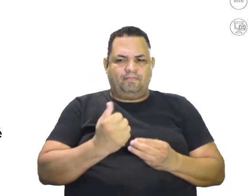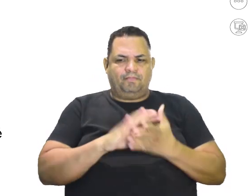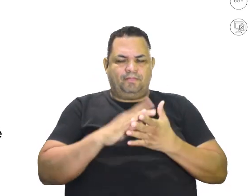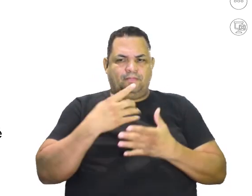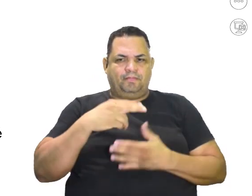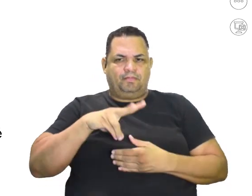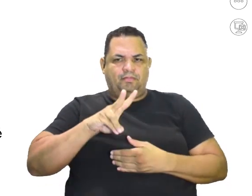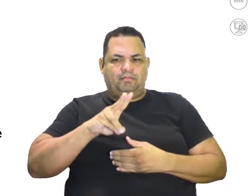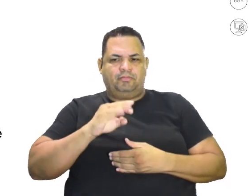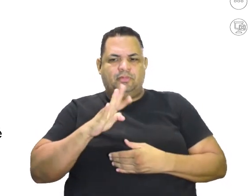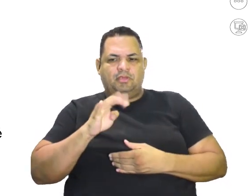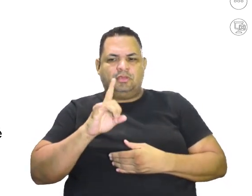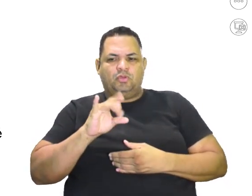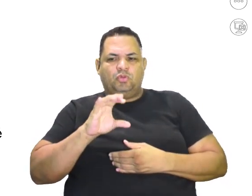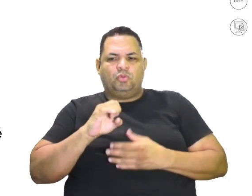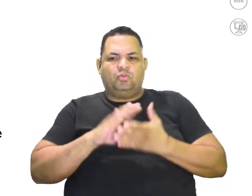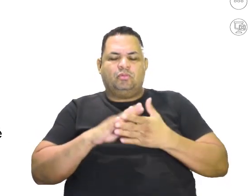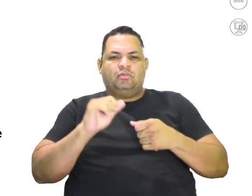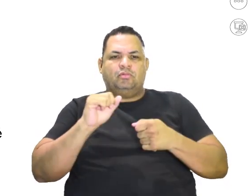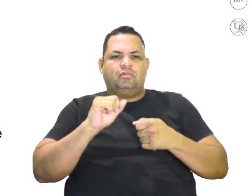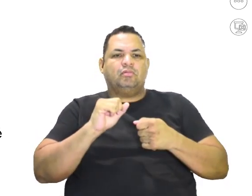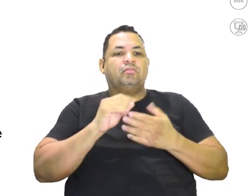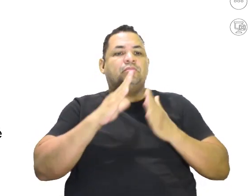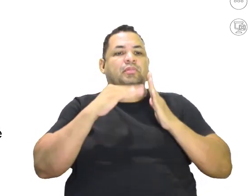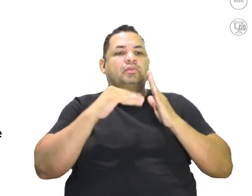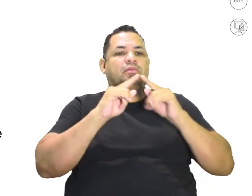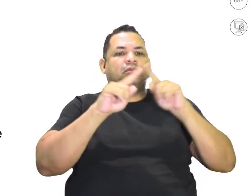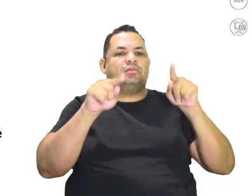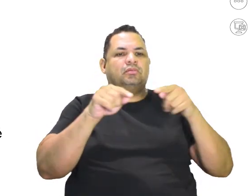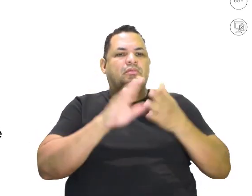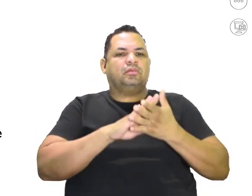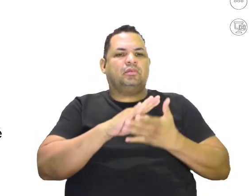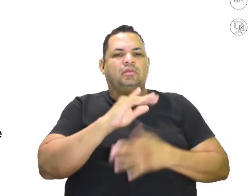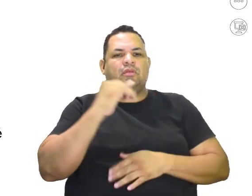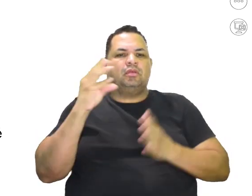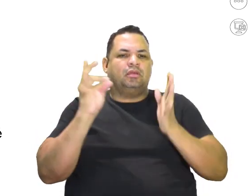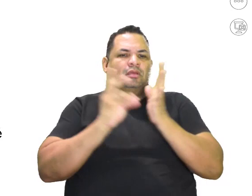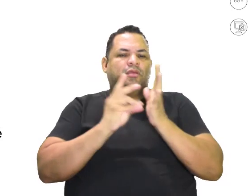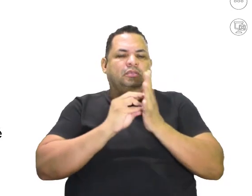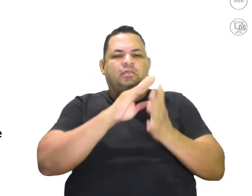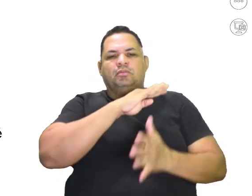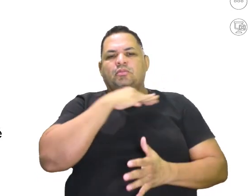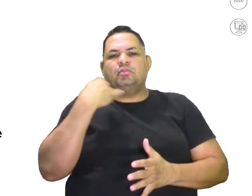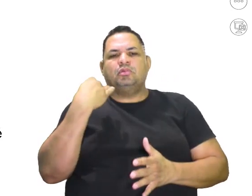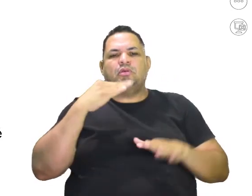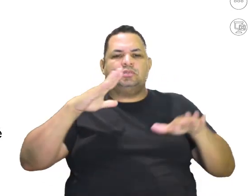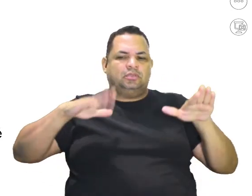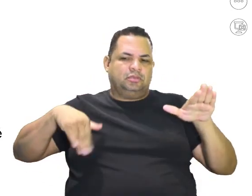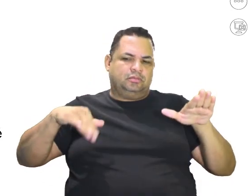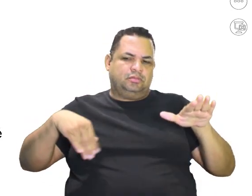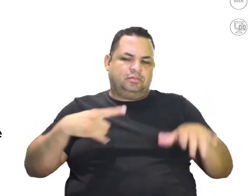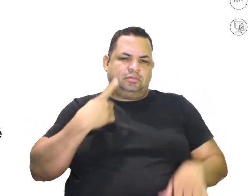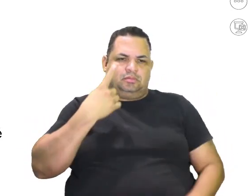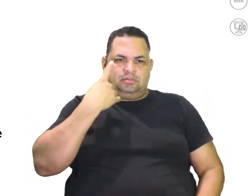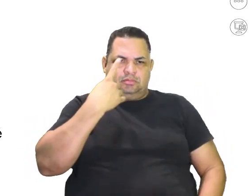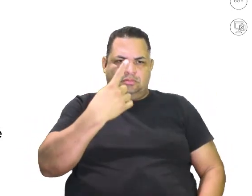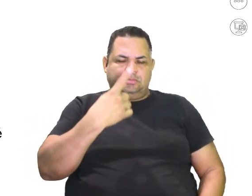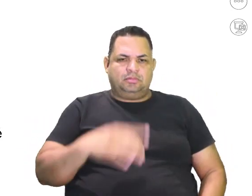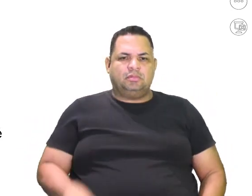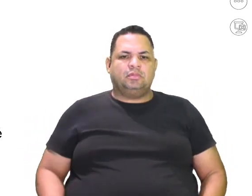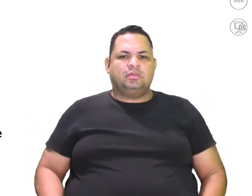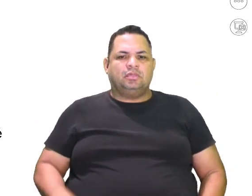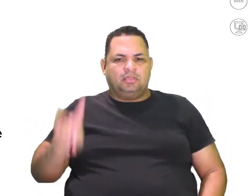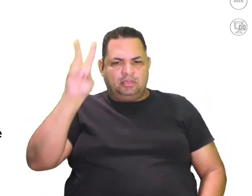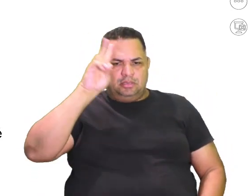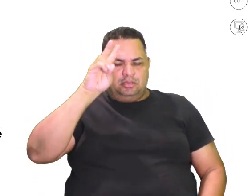o Vitor, né, fez aí essa figura aí que nós vemos morta na beira da praia. Ok? Então, mais uma história de